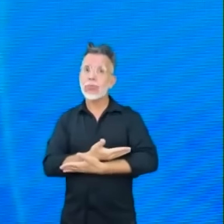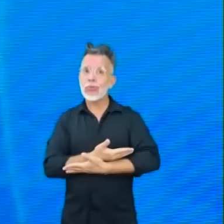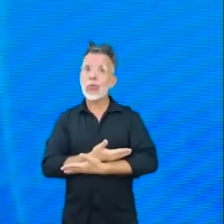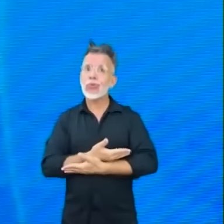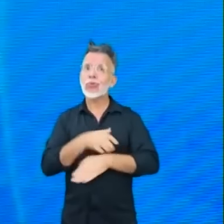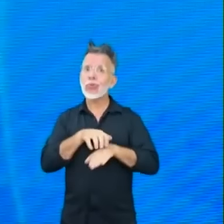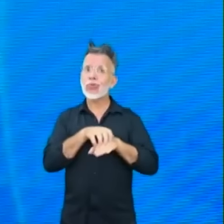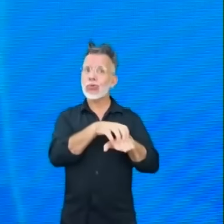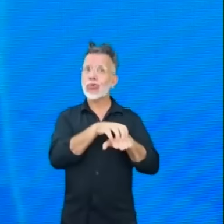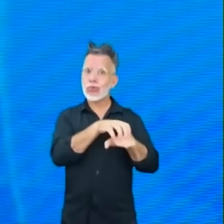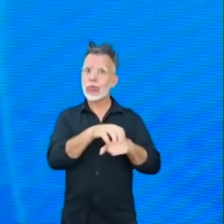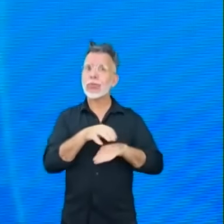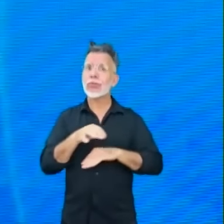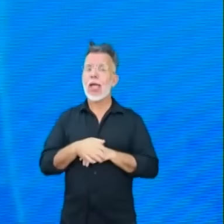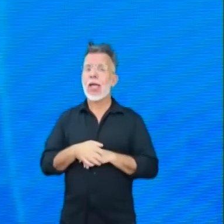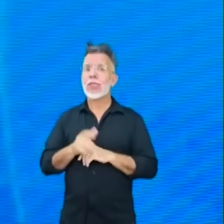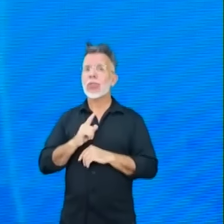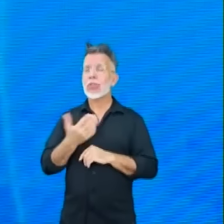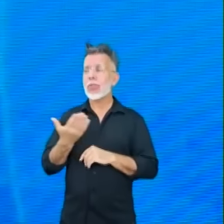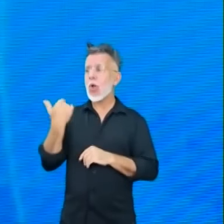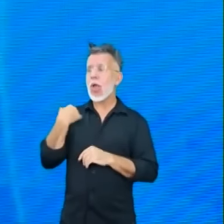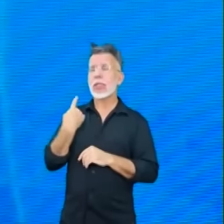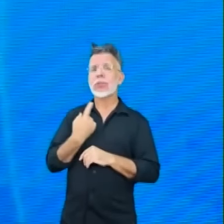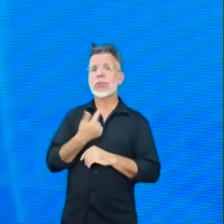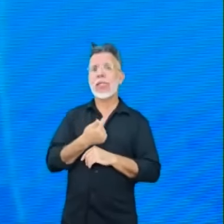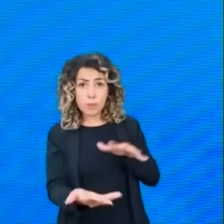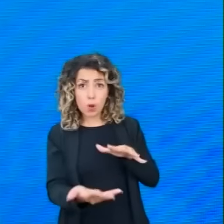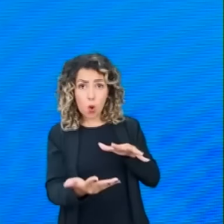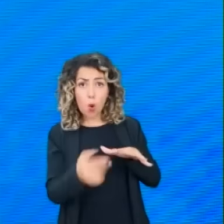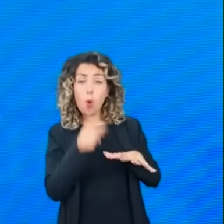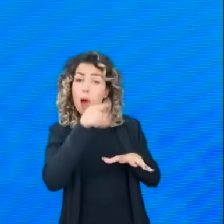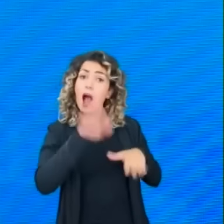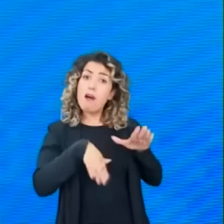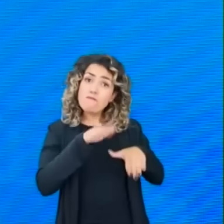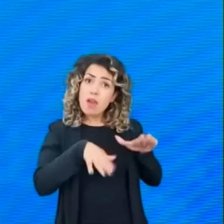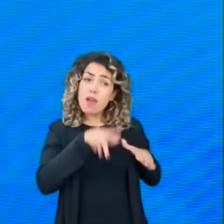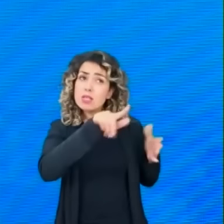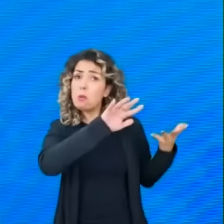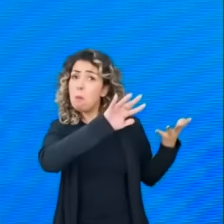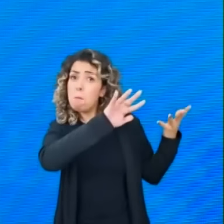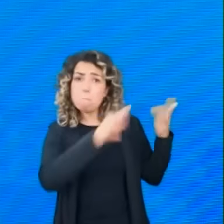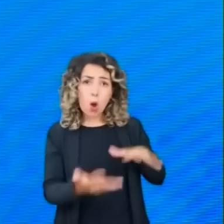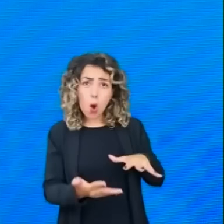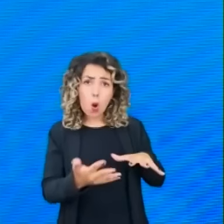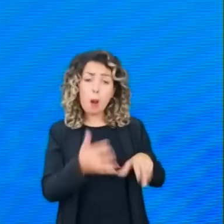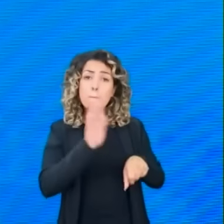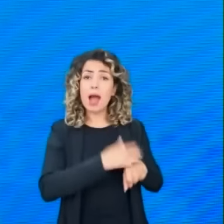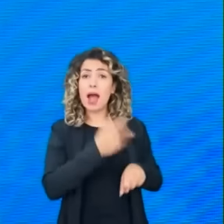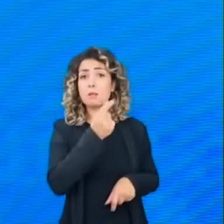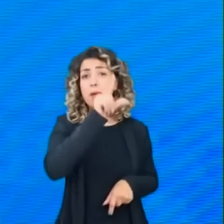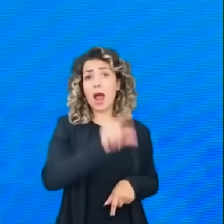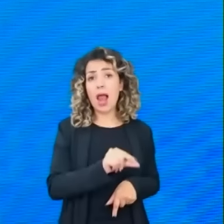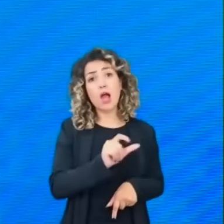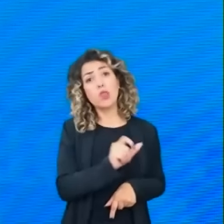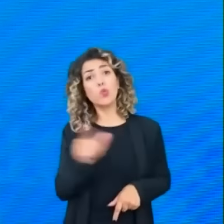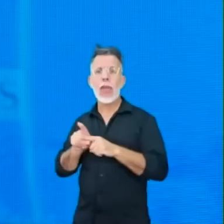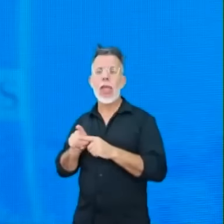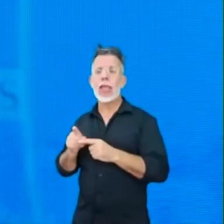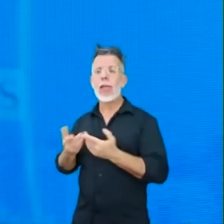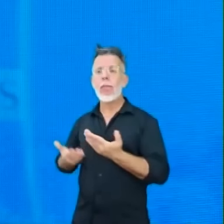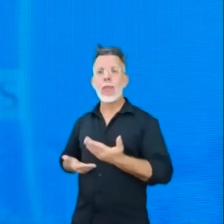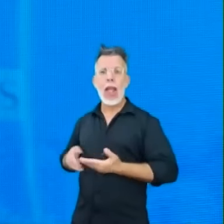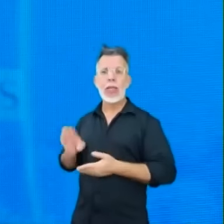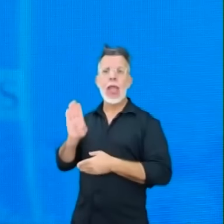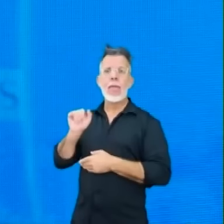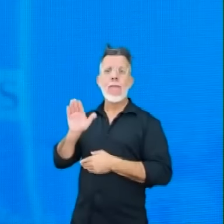na área da educação, com um aumento de vagas em creches. Marçal falou em inteligência emocional para diminuir a violência.